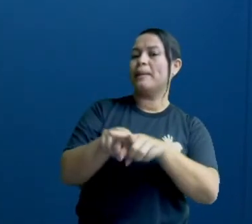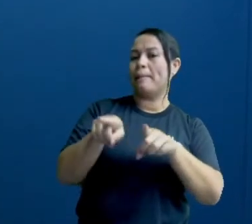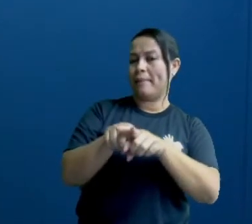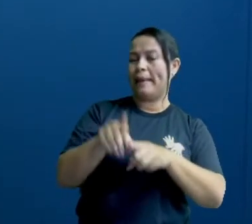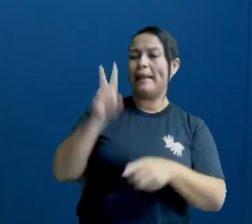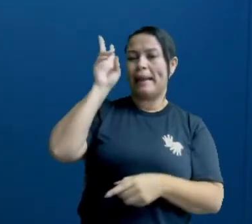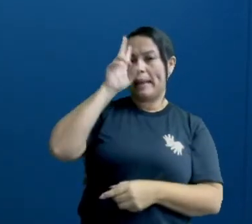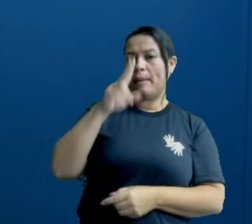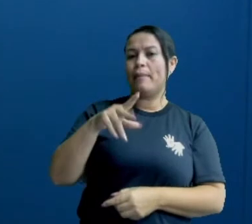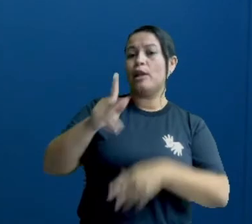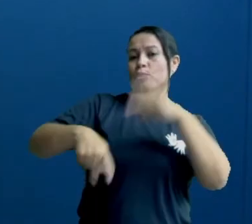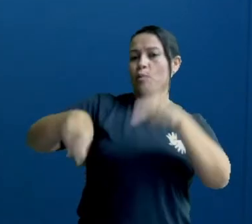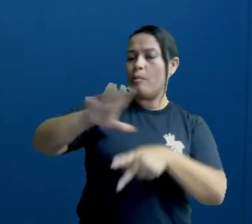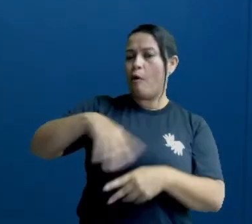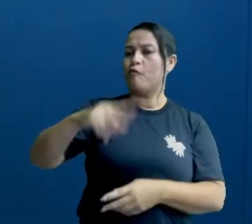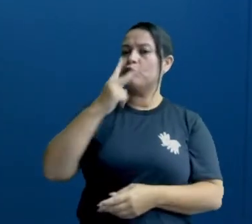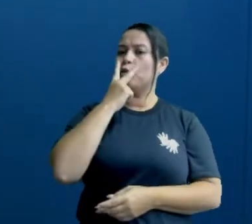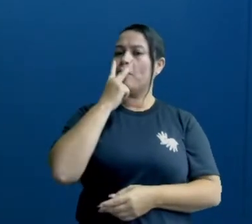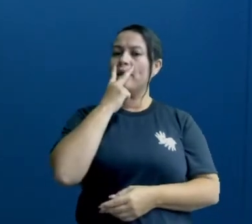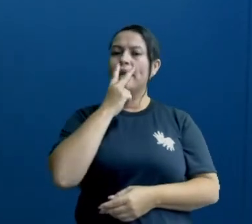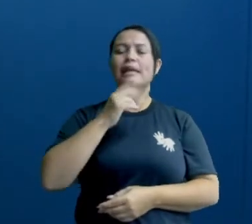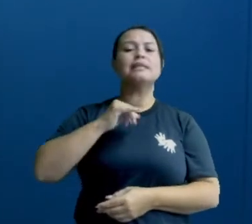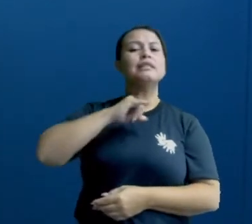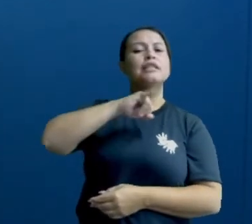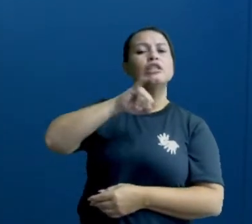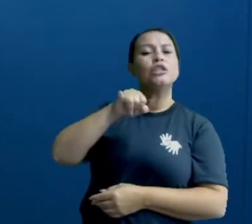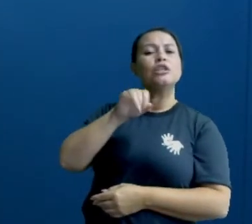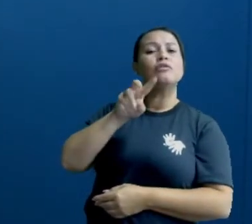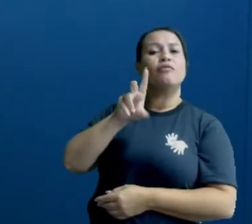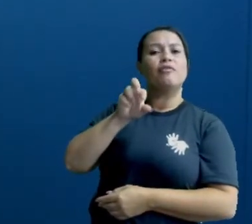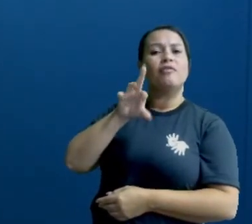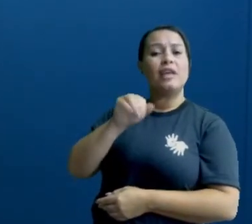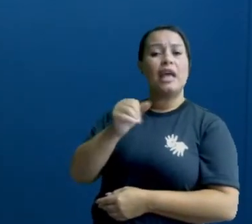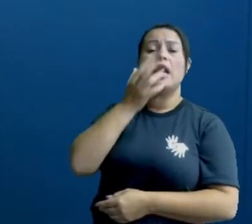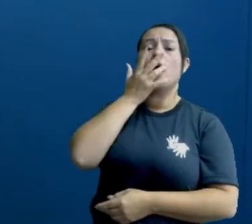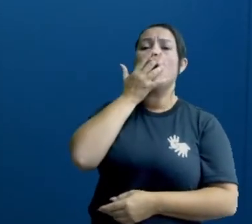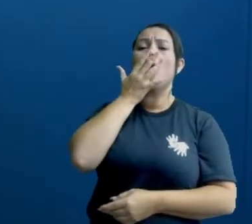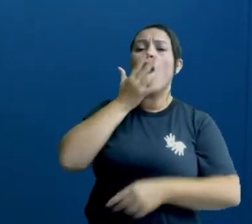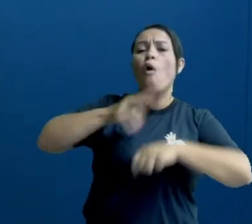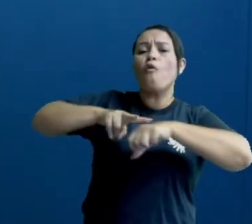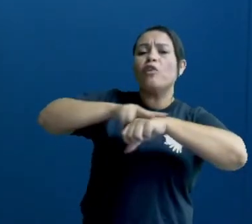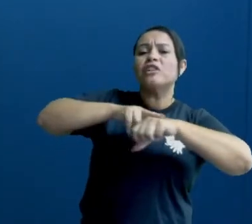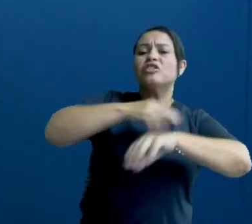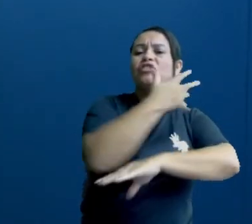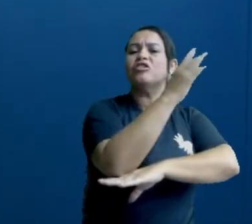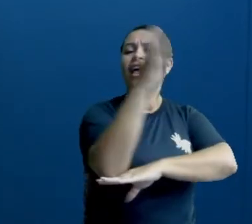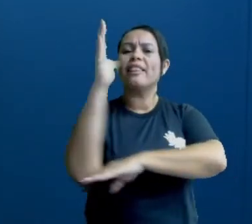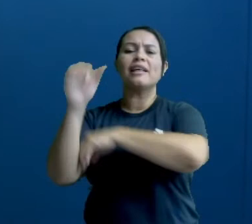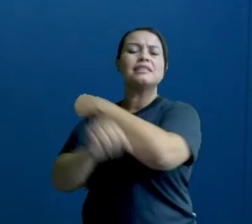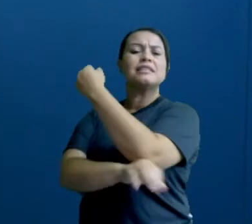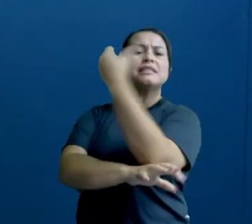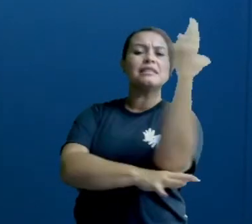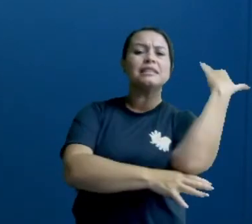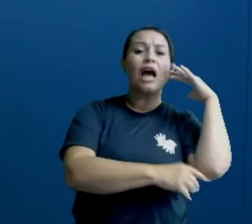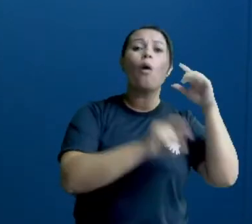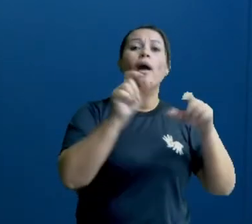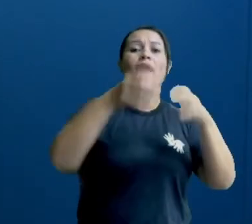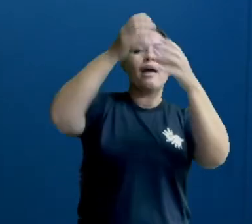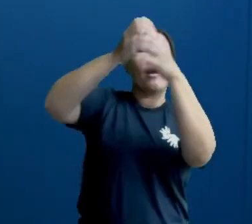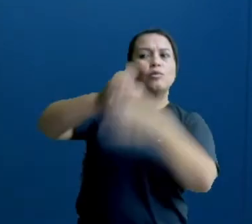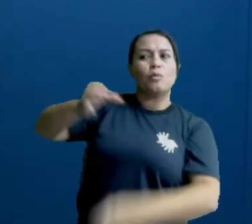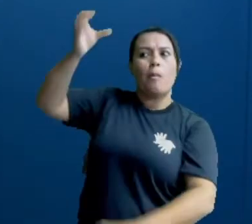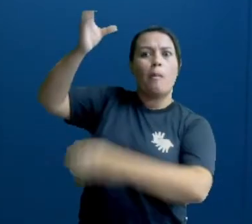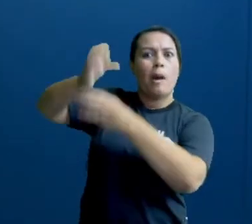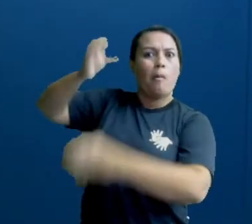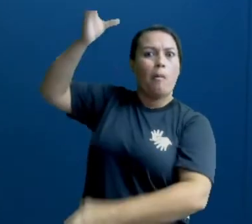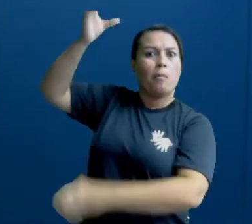João Fernandes? Lembra que eu falei que a vegetação, que era composta de bambuzais, que são as